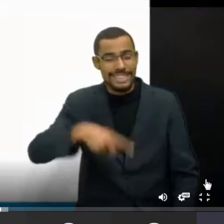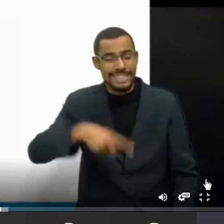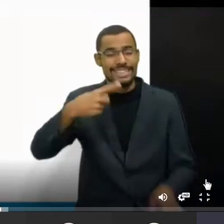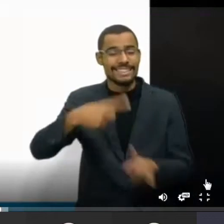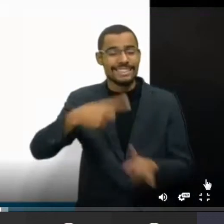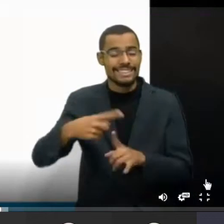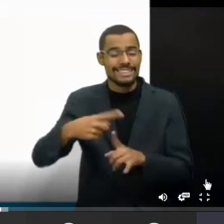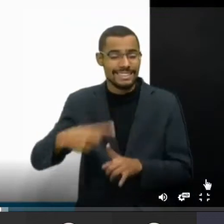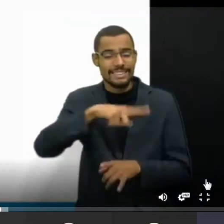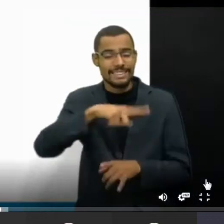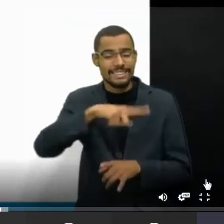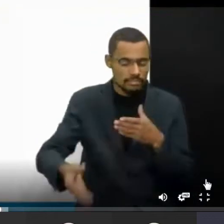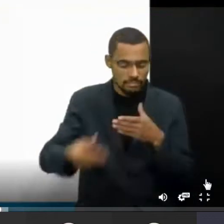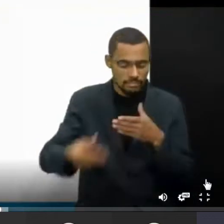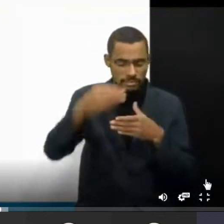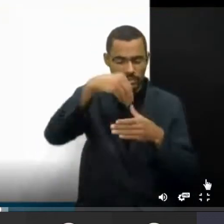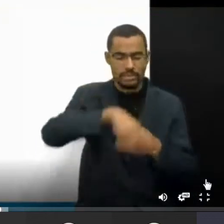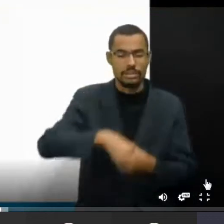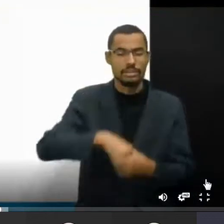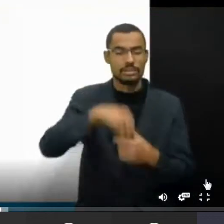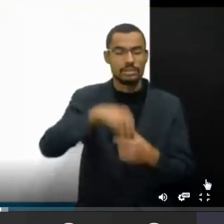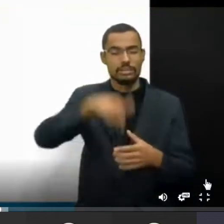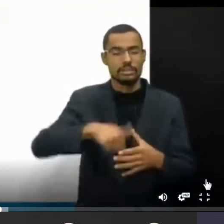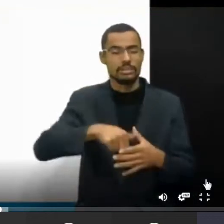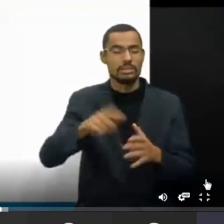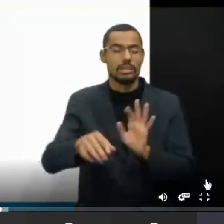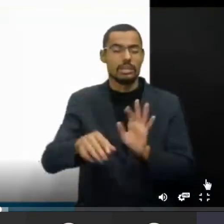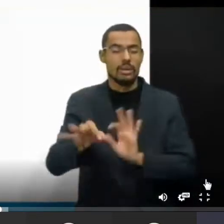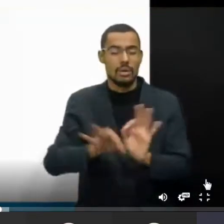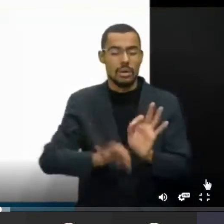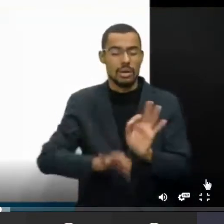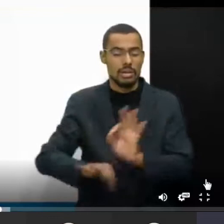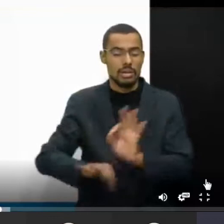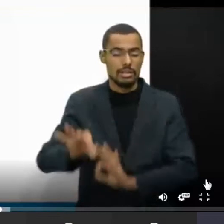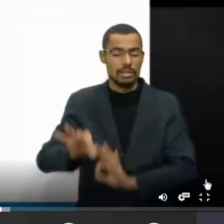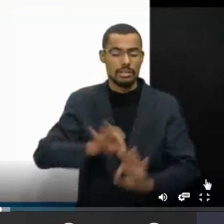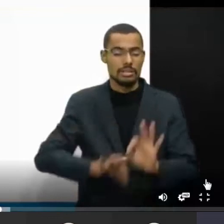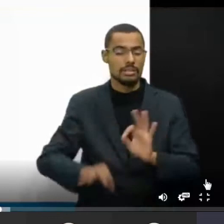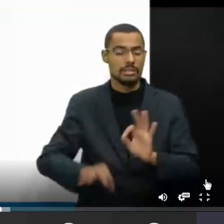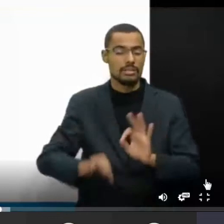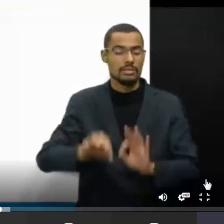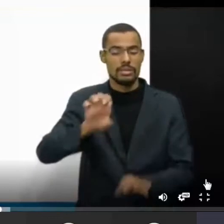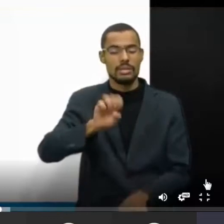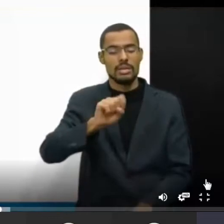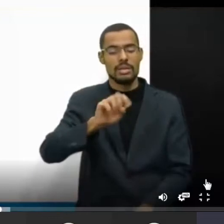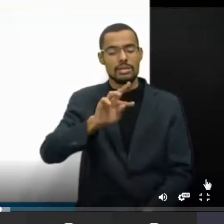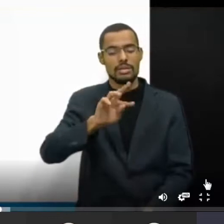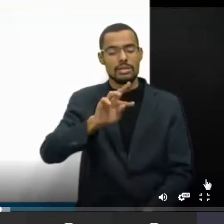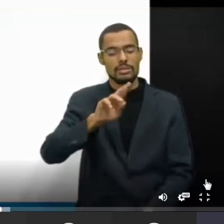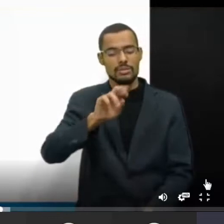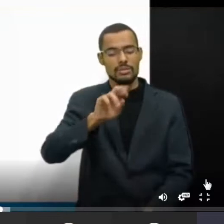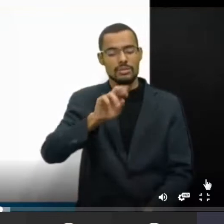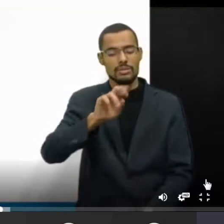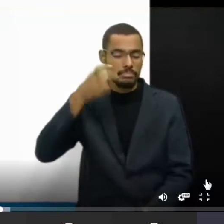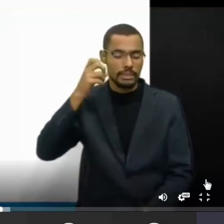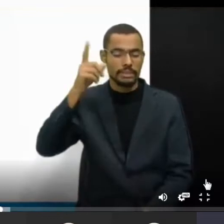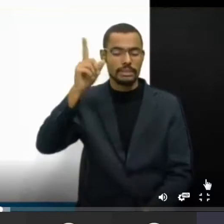mais interna, né, dessa estrutura. Então, é essa camada aqui que envolve